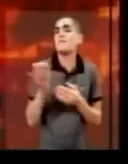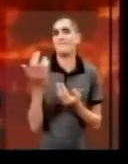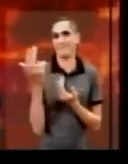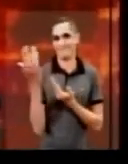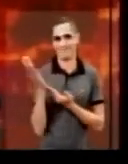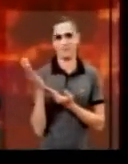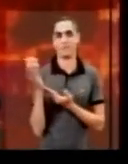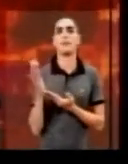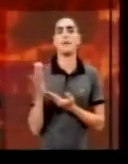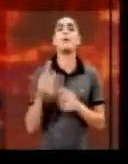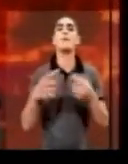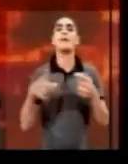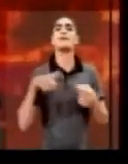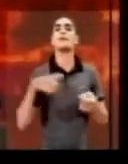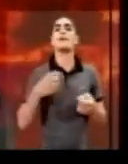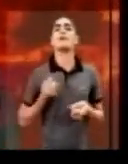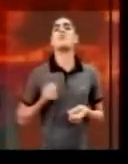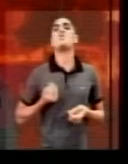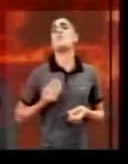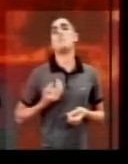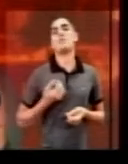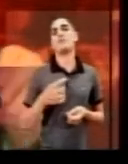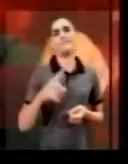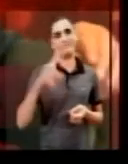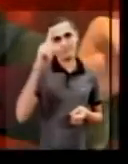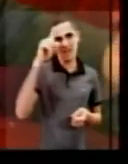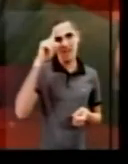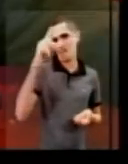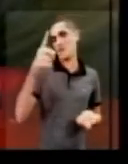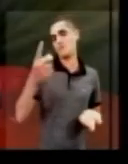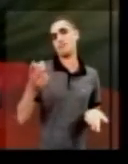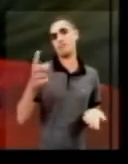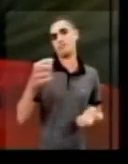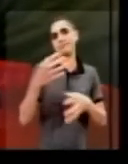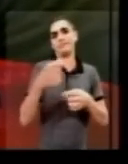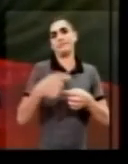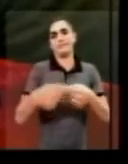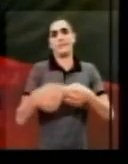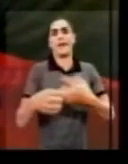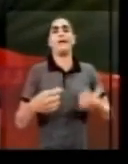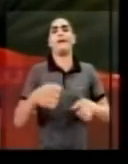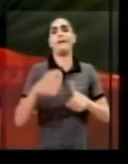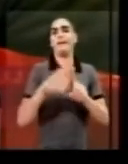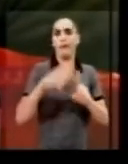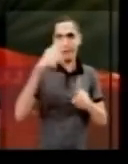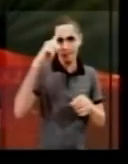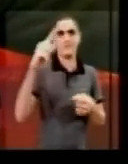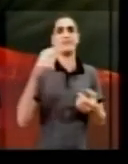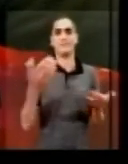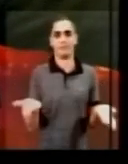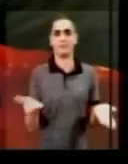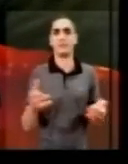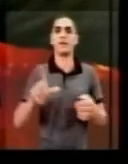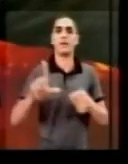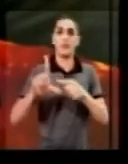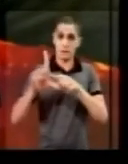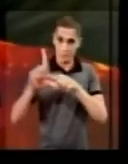existe platôs. Então, o que a gente espera? Que a gente fique num platô, olha, nós ficamos